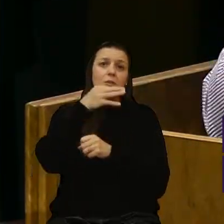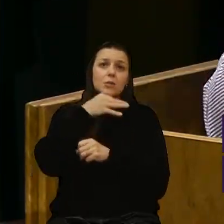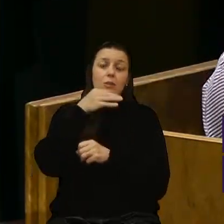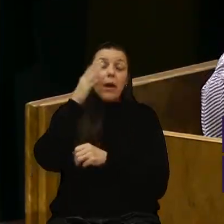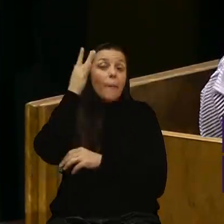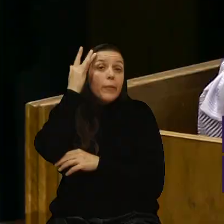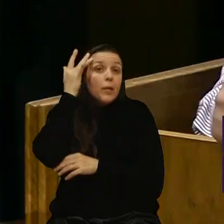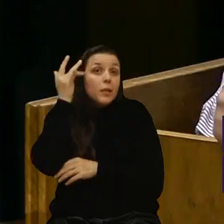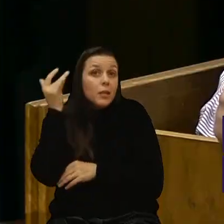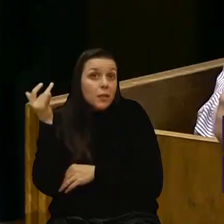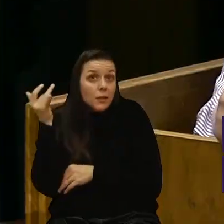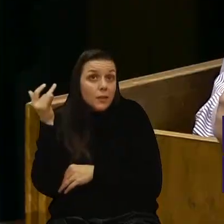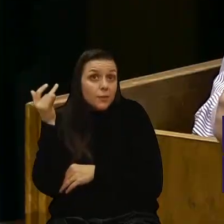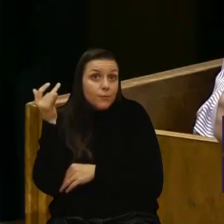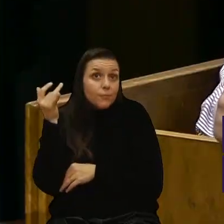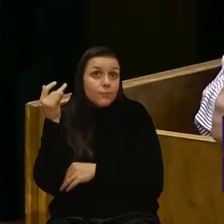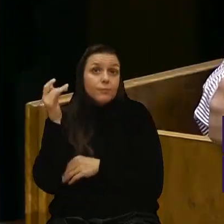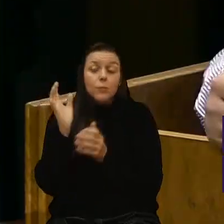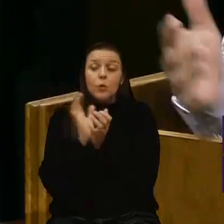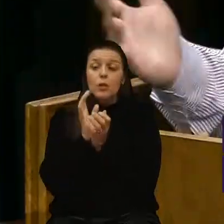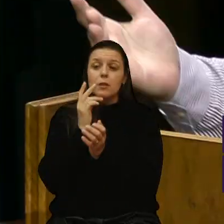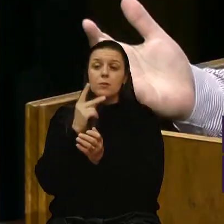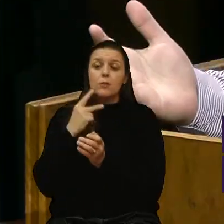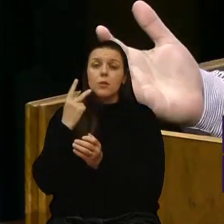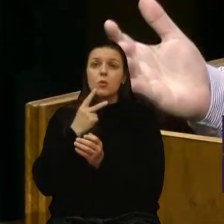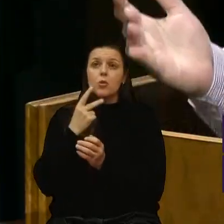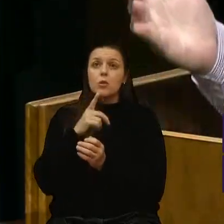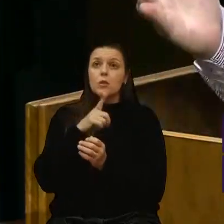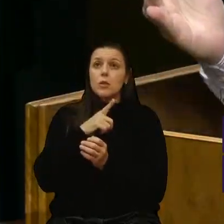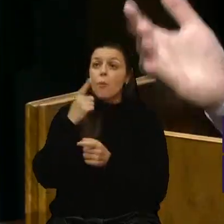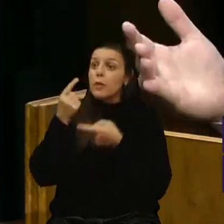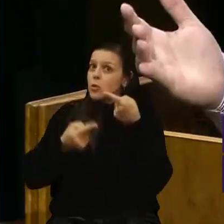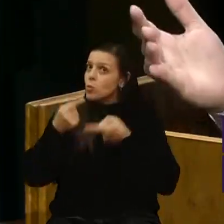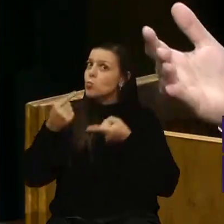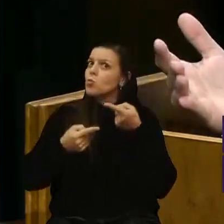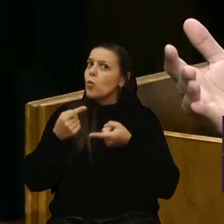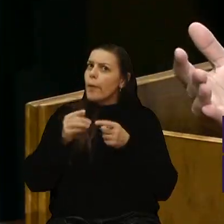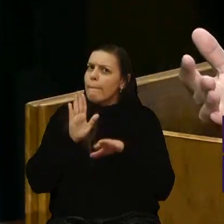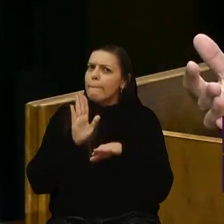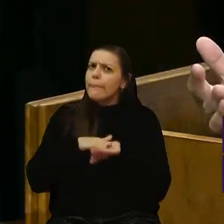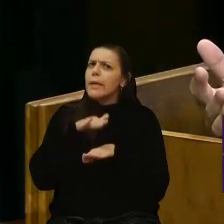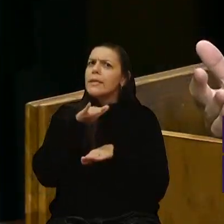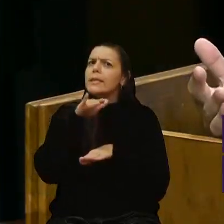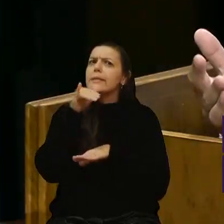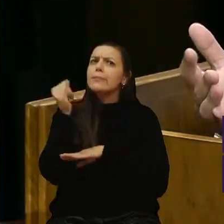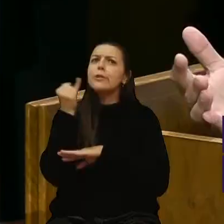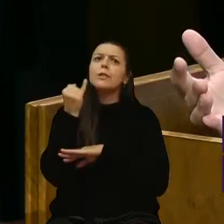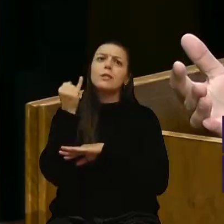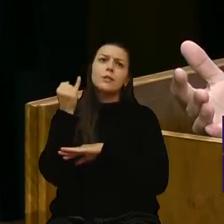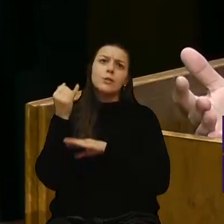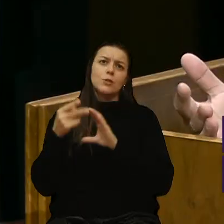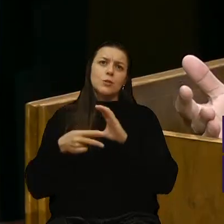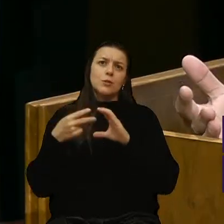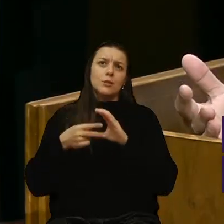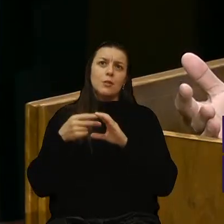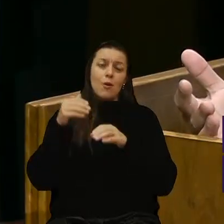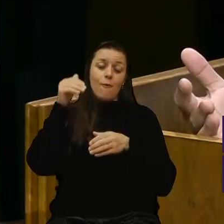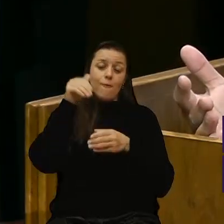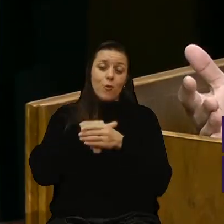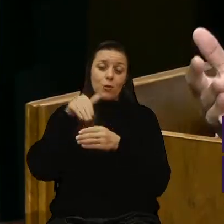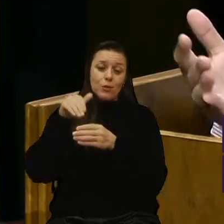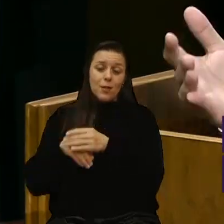amanhã, colegas vereadores e vereadoras, nós temos uma das discussões mais importantes dessa Casa Legislativa, que é votar o